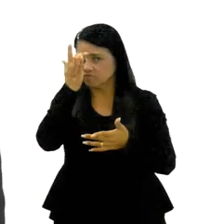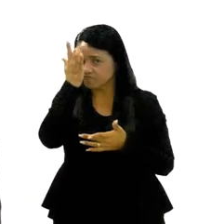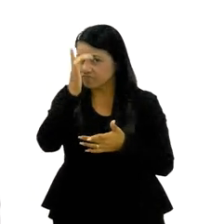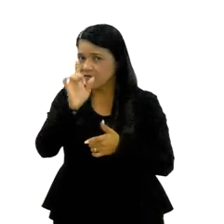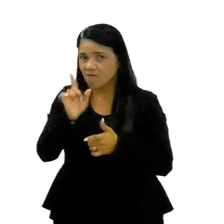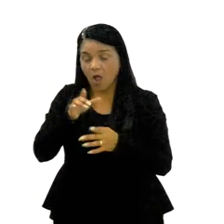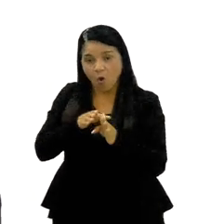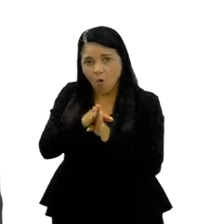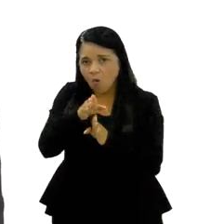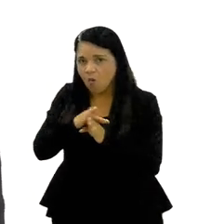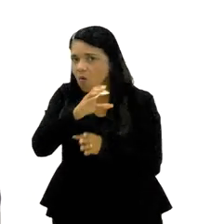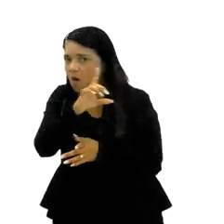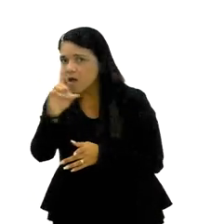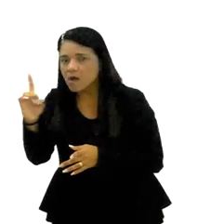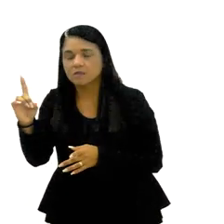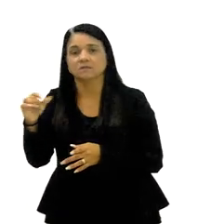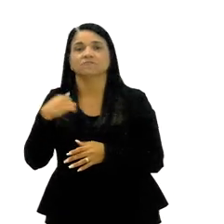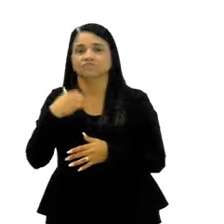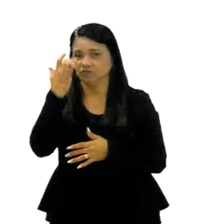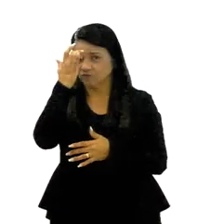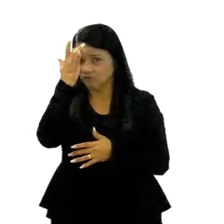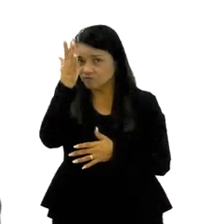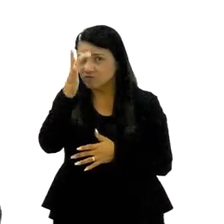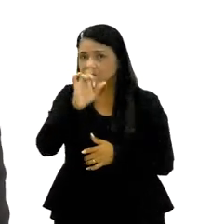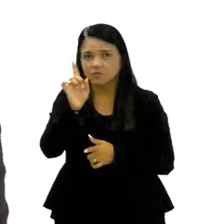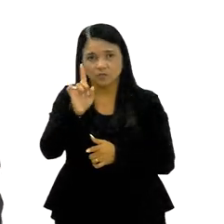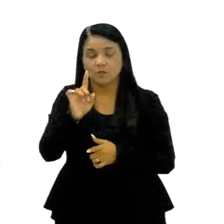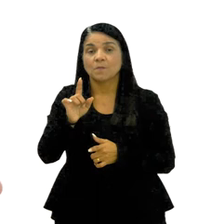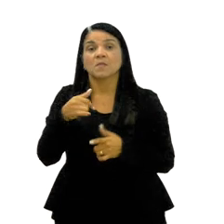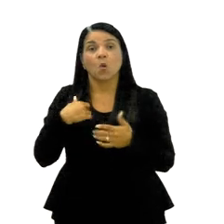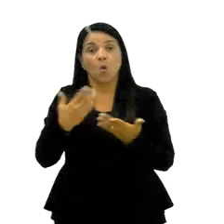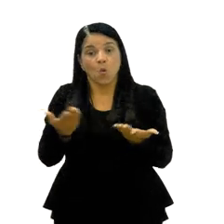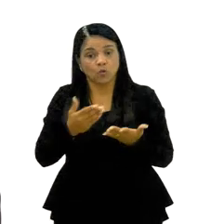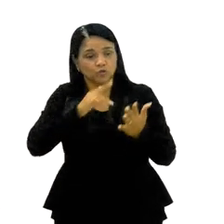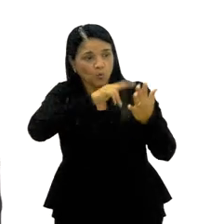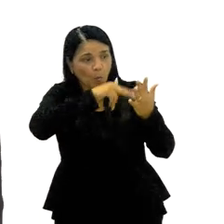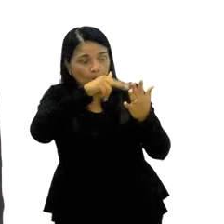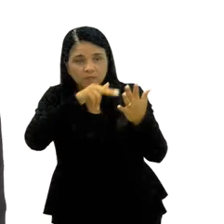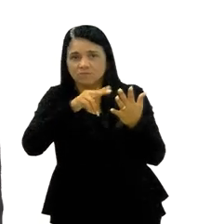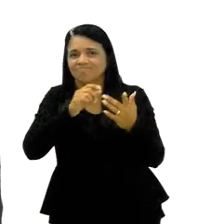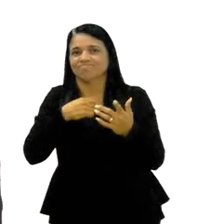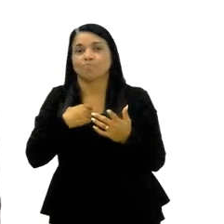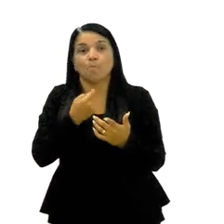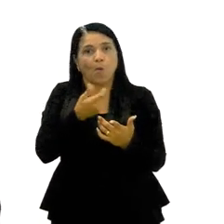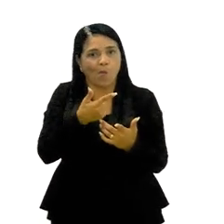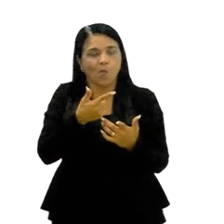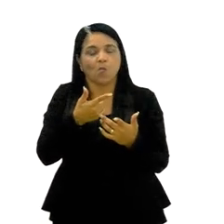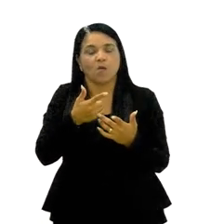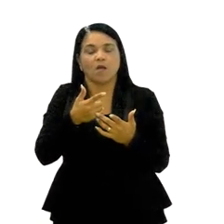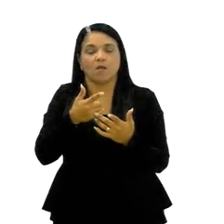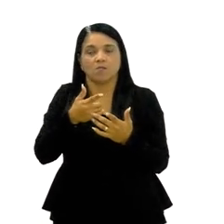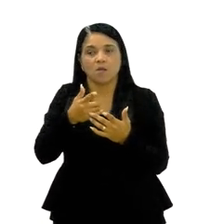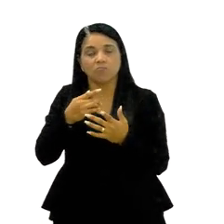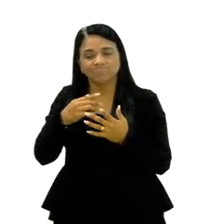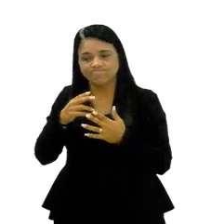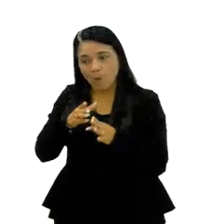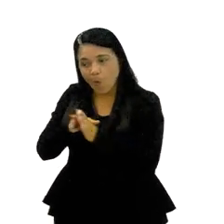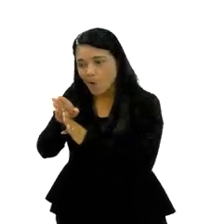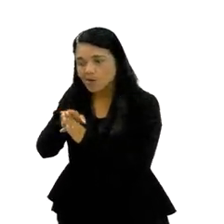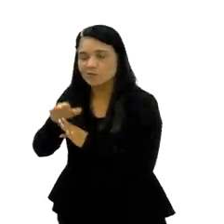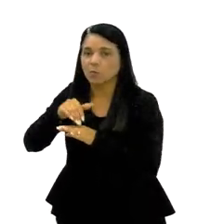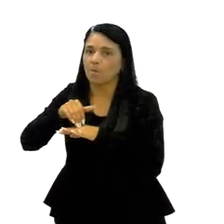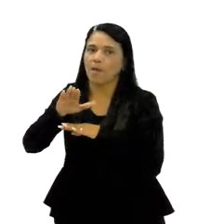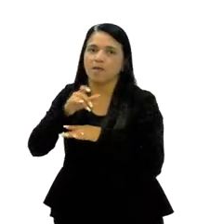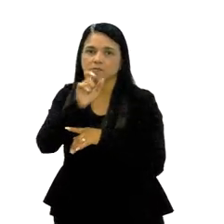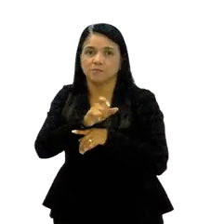pessoas, é muito difícil. Você coordenar pessoas é muito difícil. Hoje o que eu menos faço é pintar. Hoje o que eu mais faço é gerir pessoas. Porque é